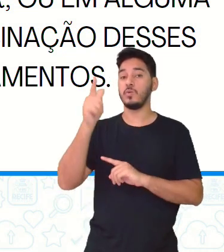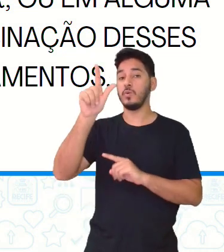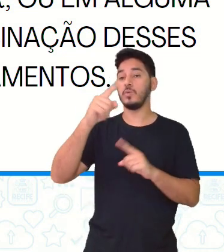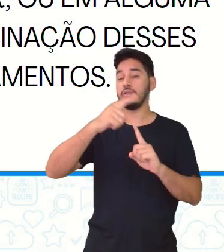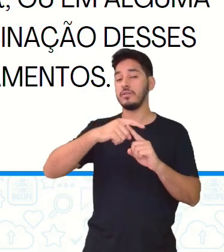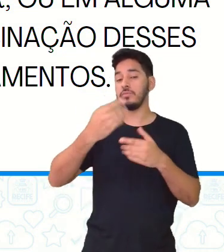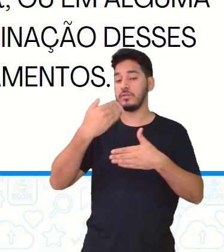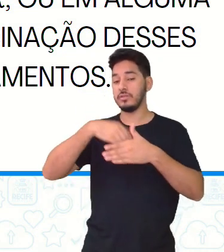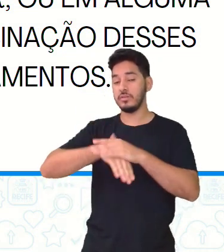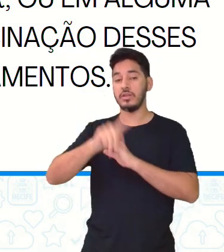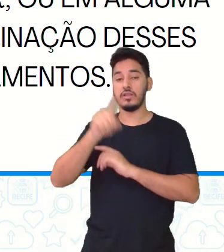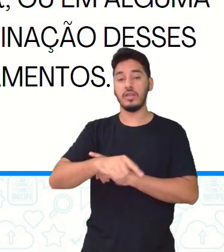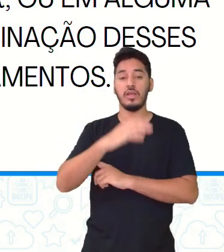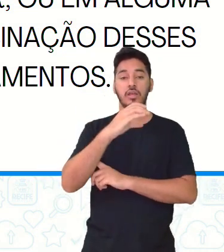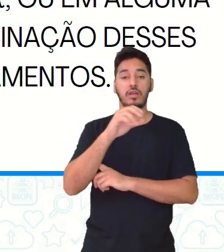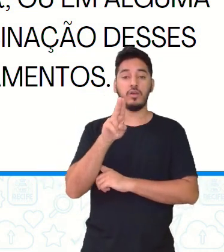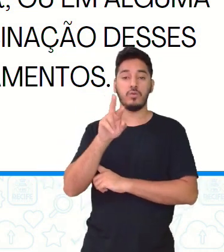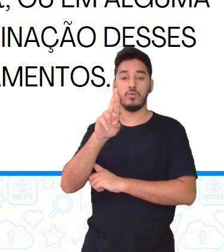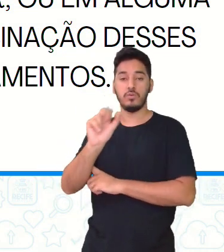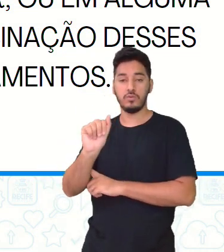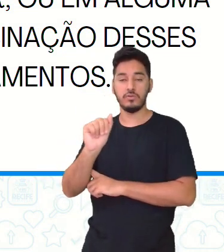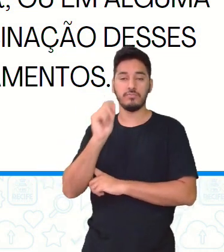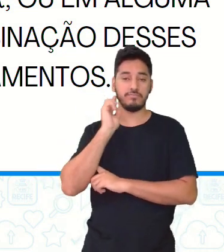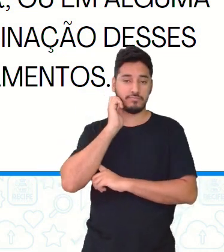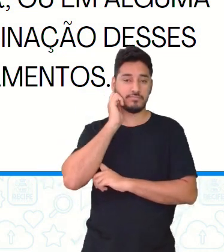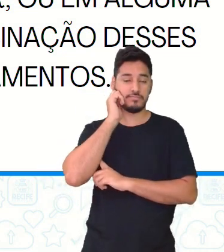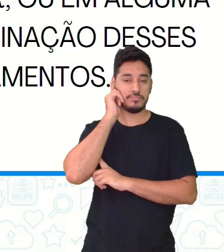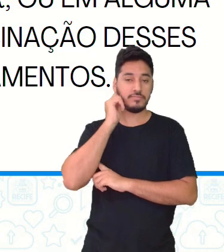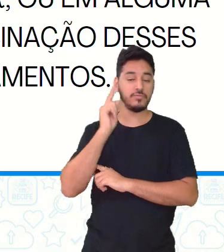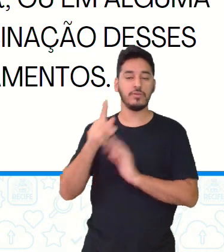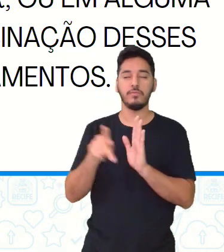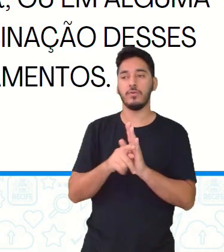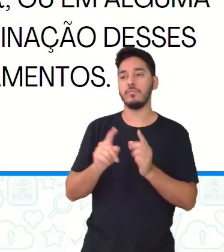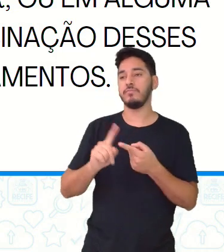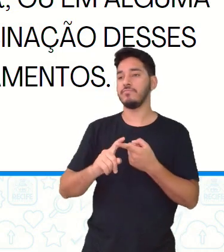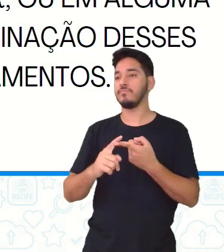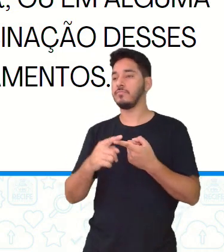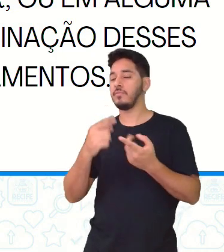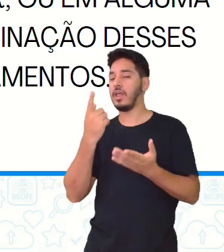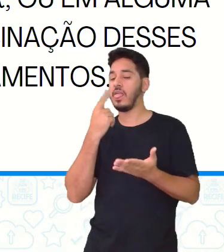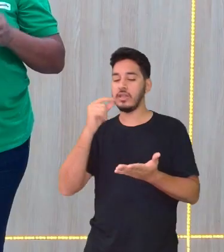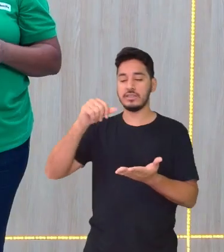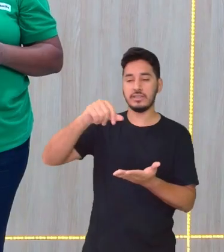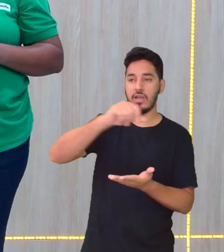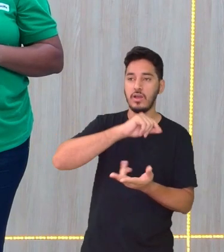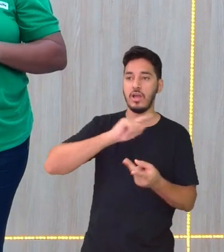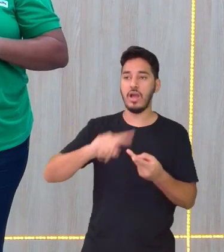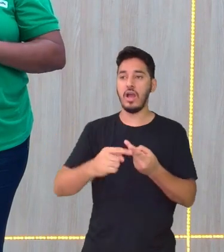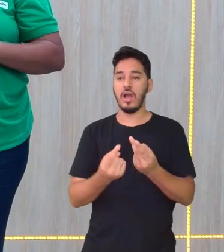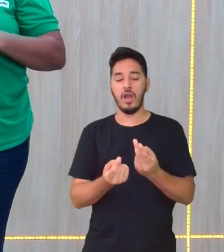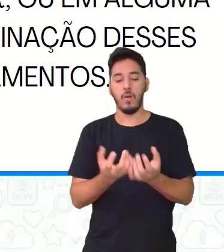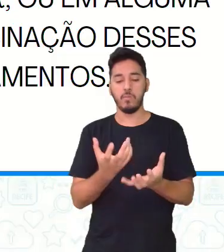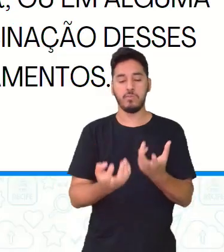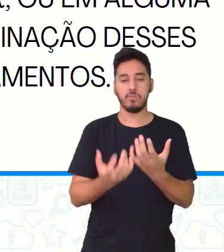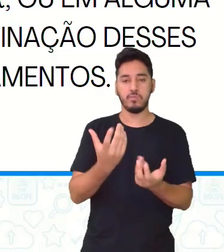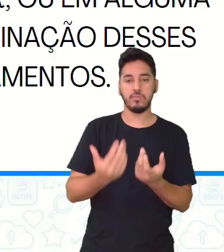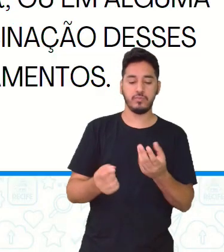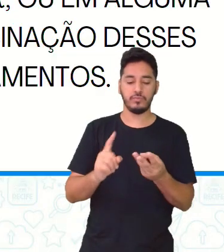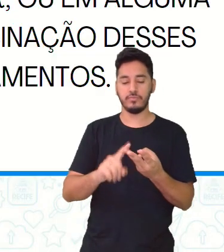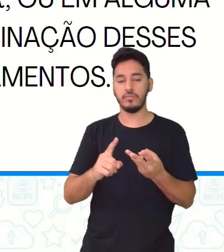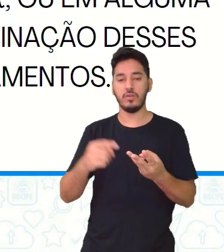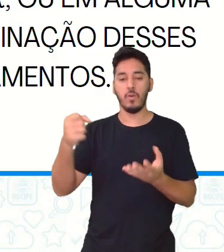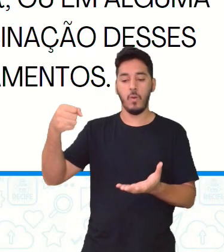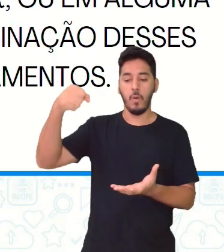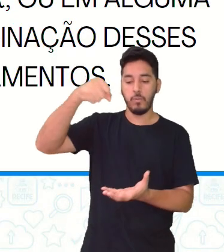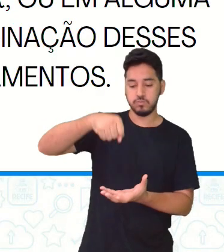conservação dos alimentos que é chamado de cura. Consiste em salgar, defumar, cozinhar e secar ou em alguma